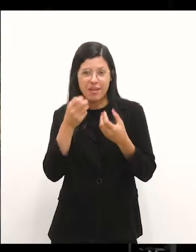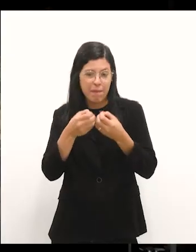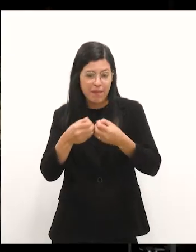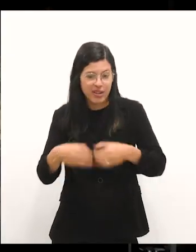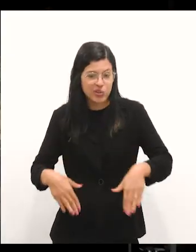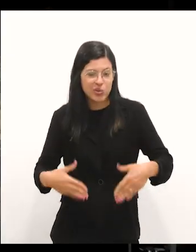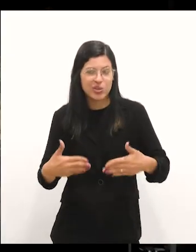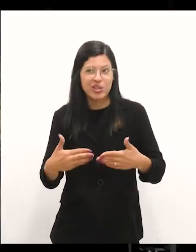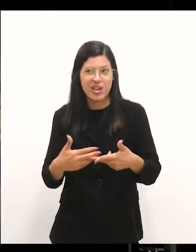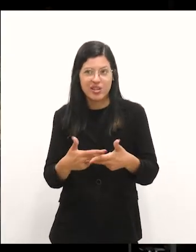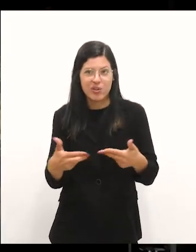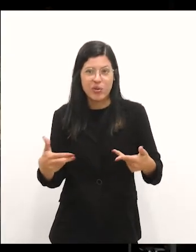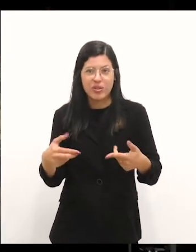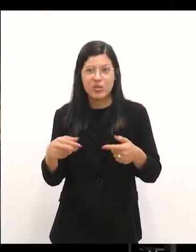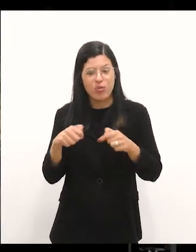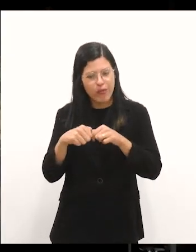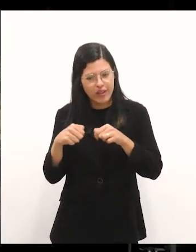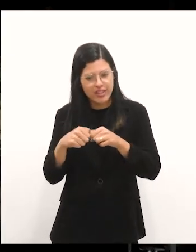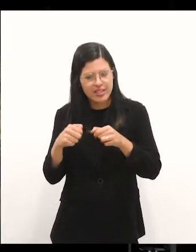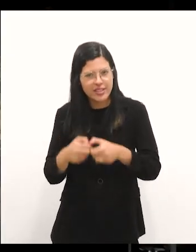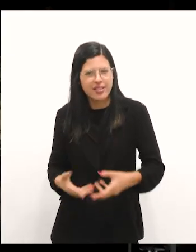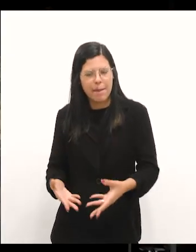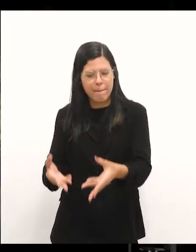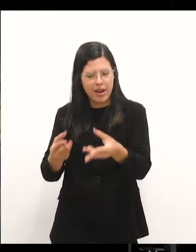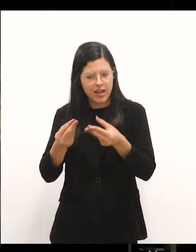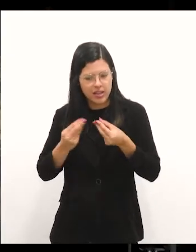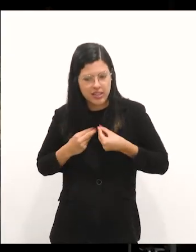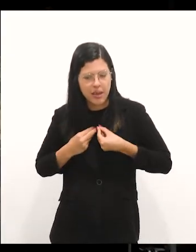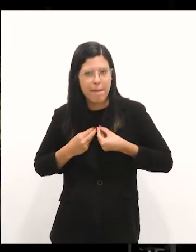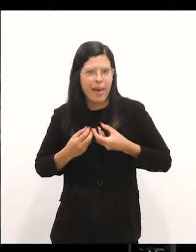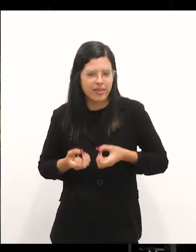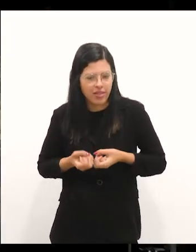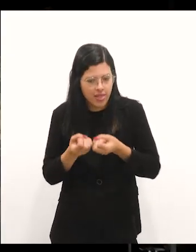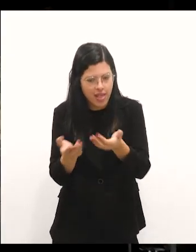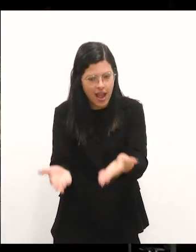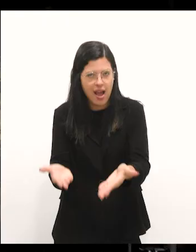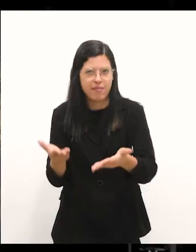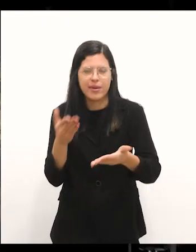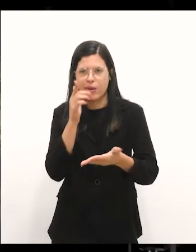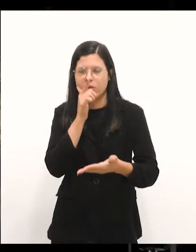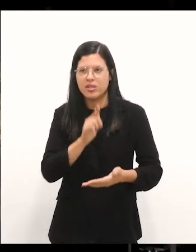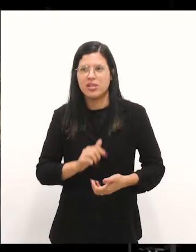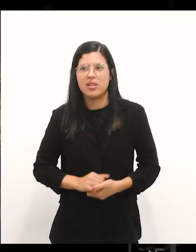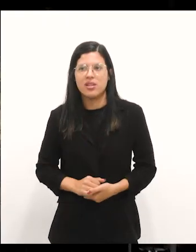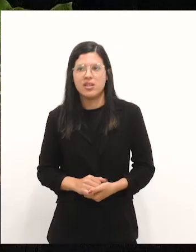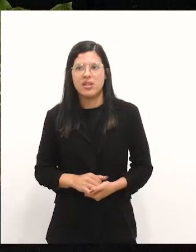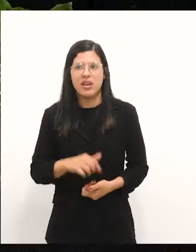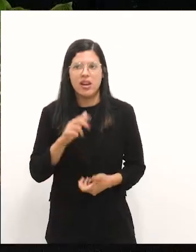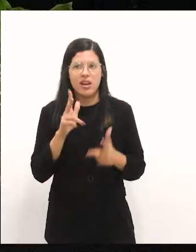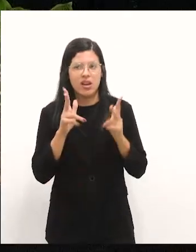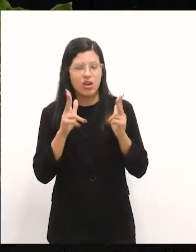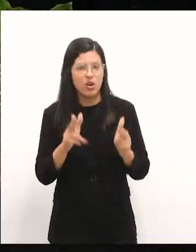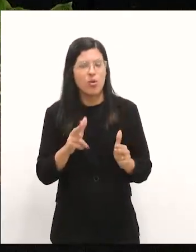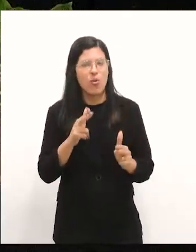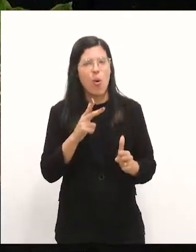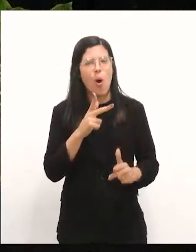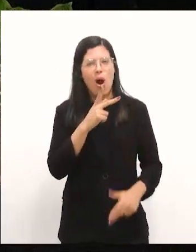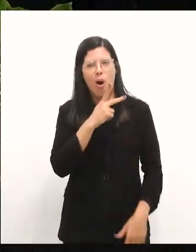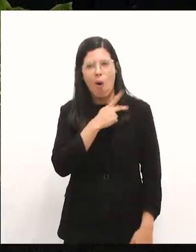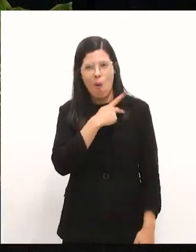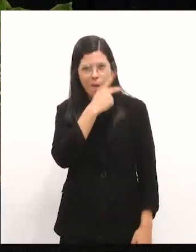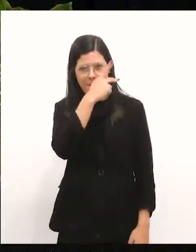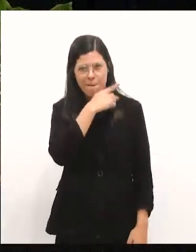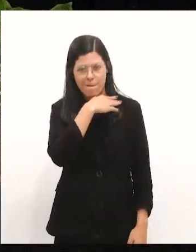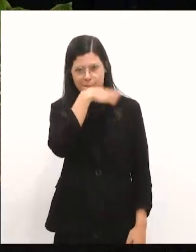engrenagem do fazer para receber, né? Do dar. Digamos que seria aquele que o Papa Francisco falou muito